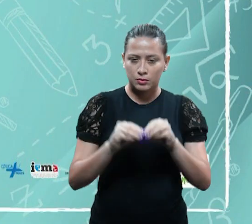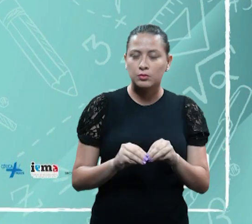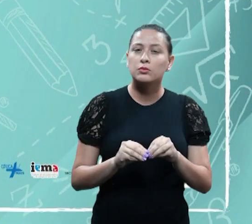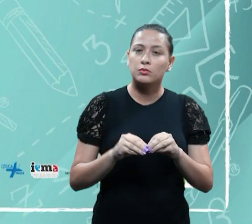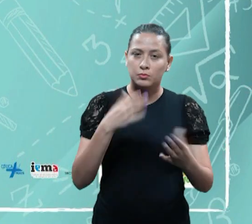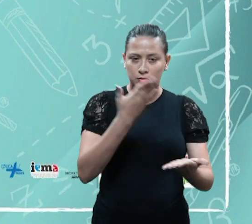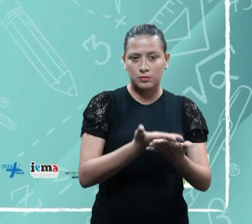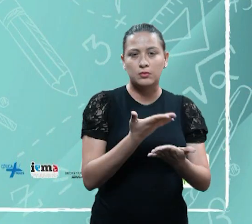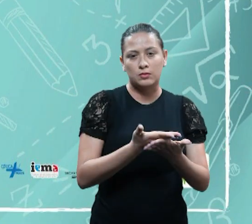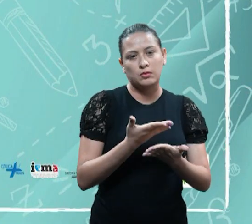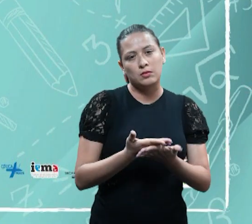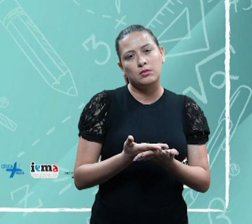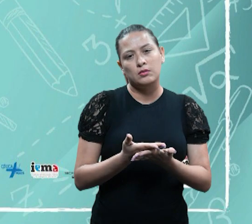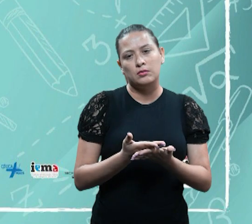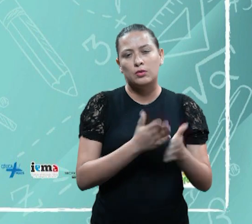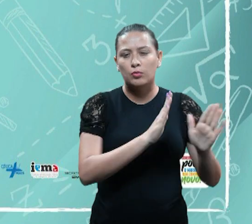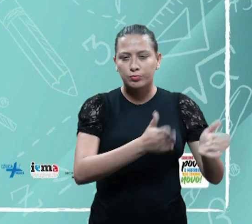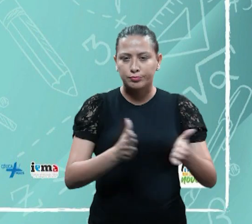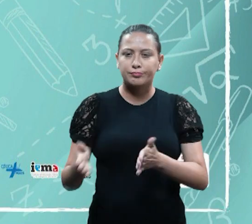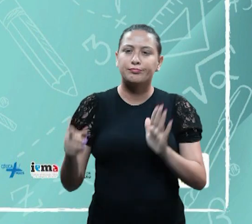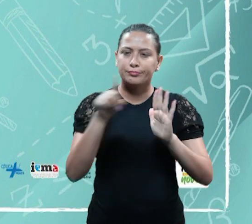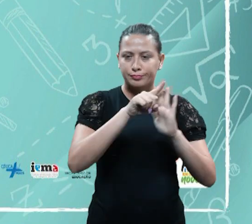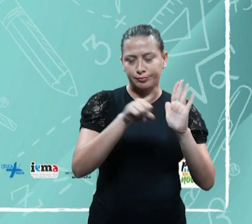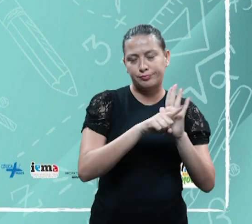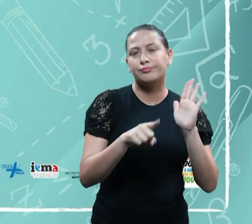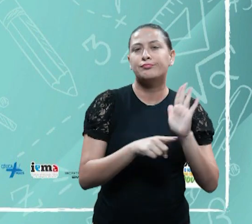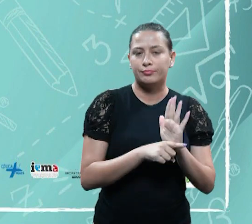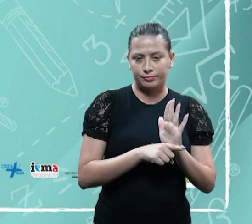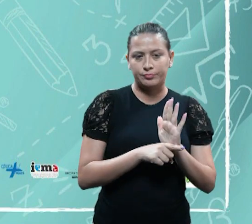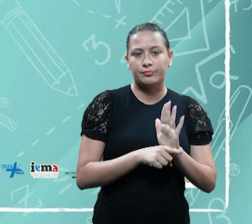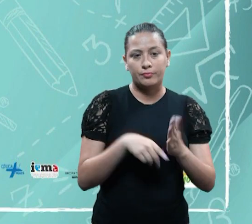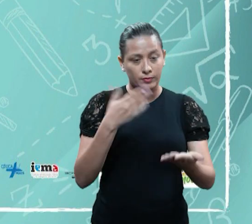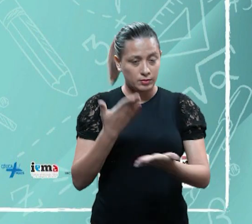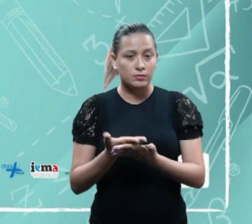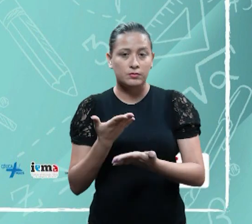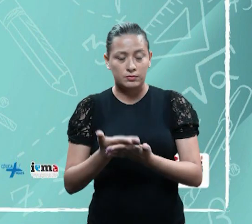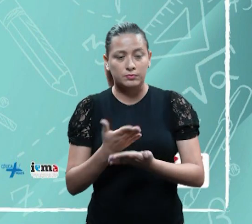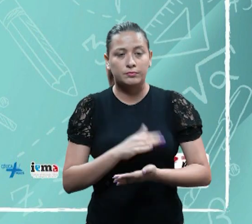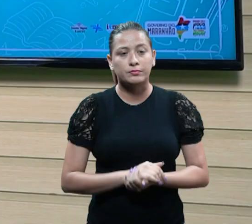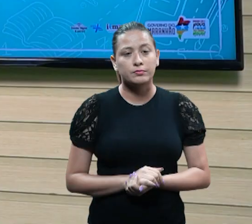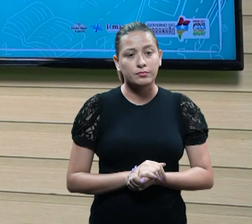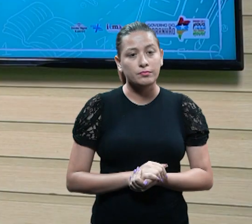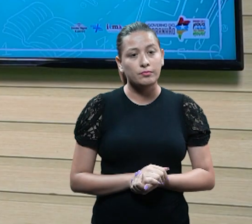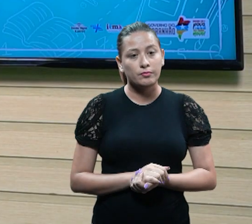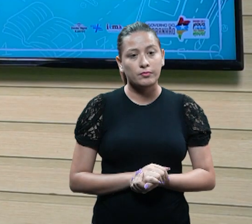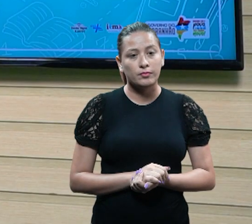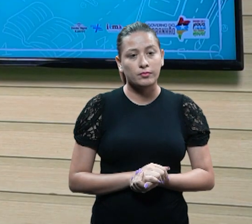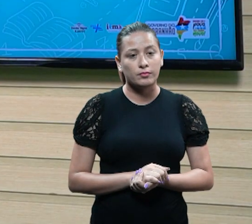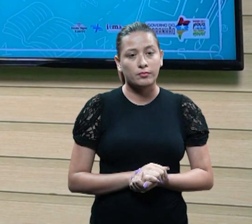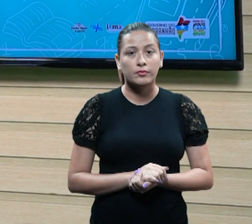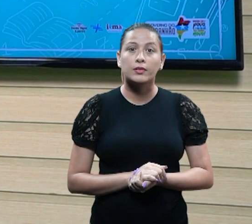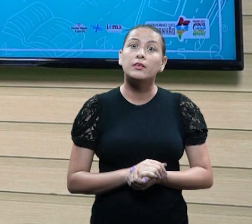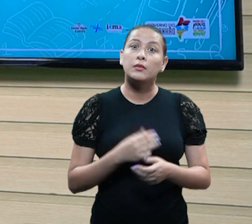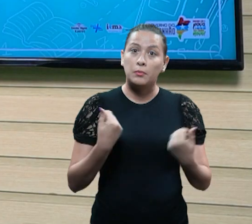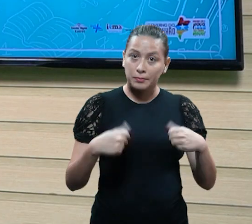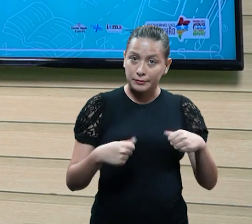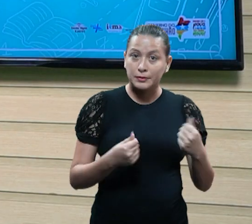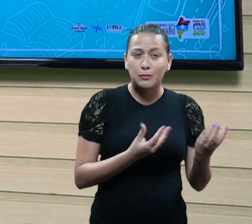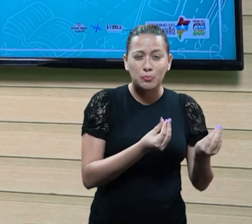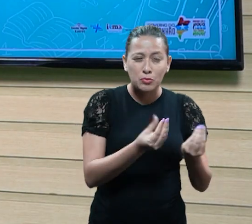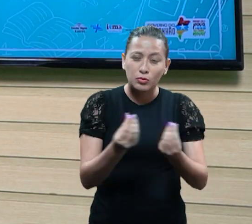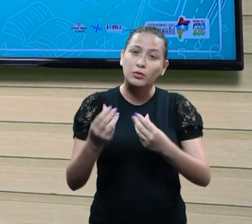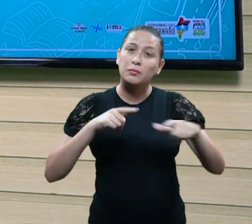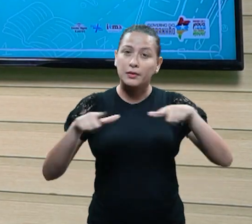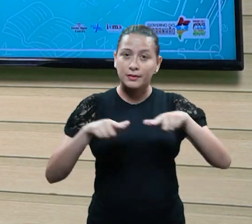aula. A gente viu a fase do processo de planejamento, vocês viram que é muita coisa para se trabalhar antes